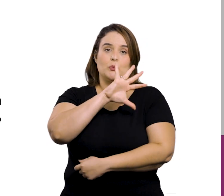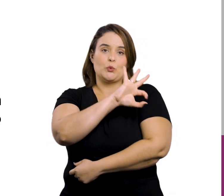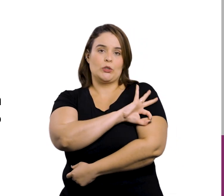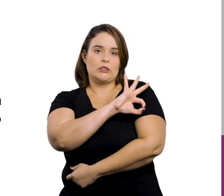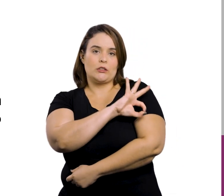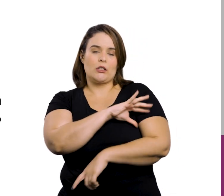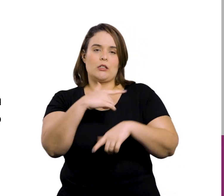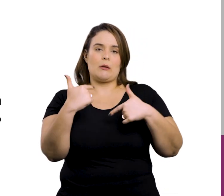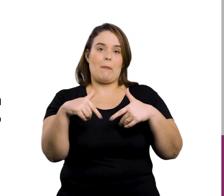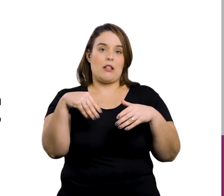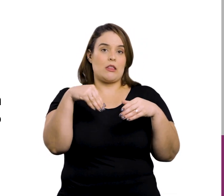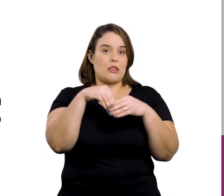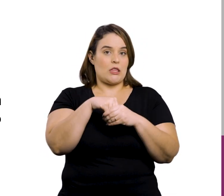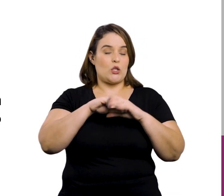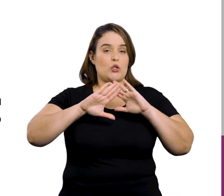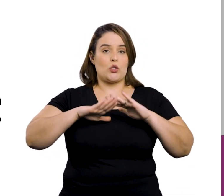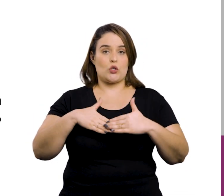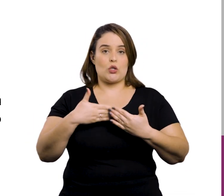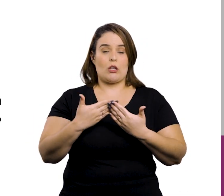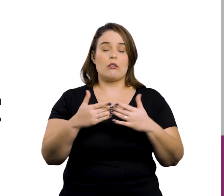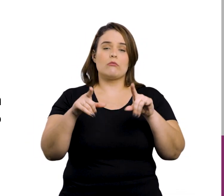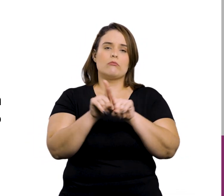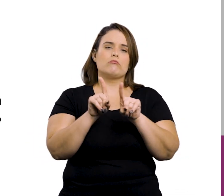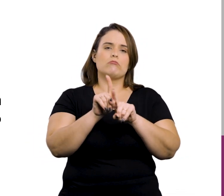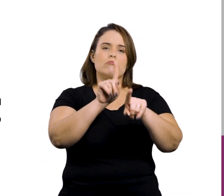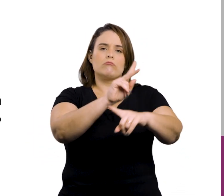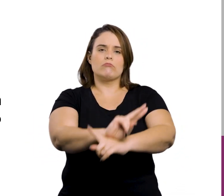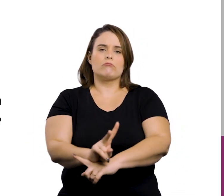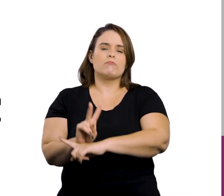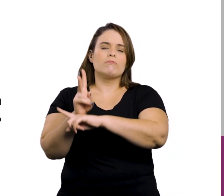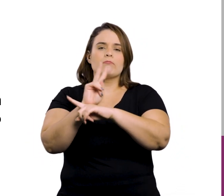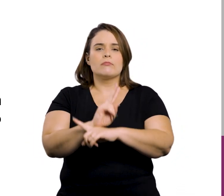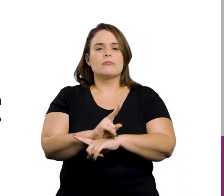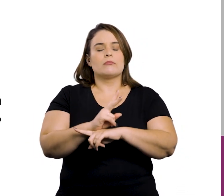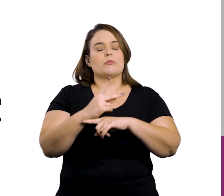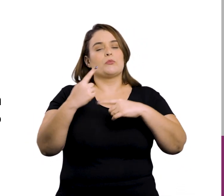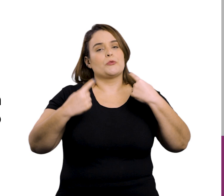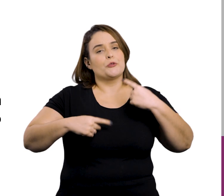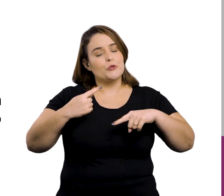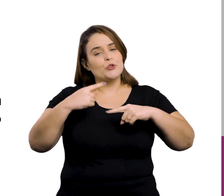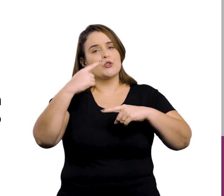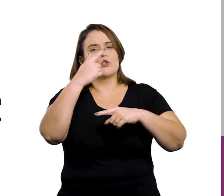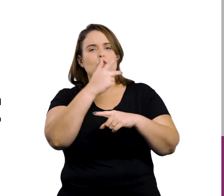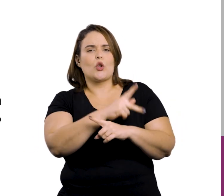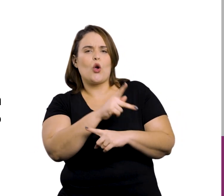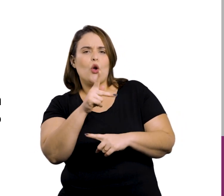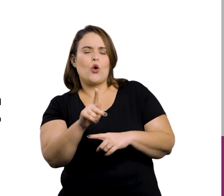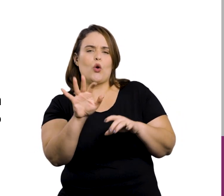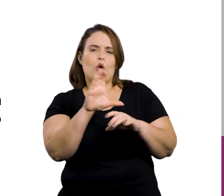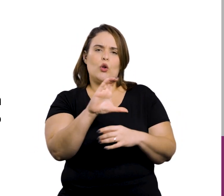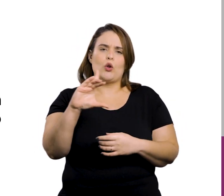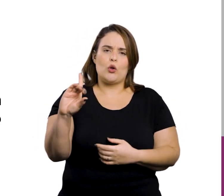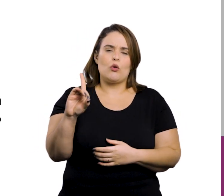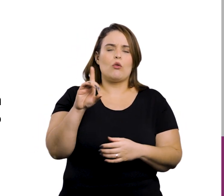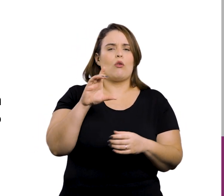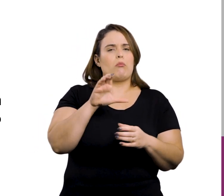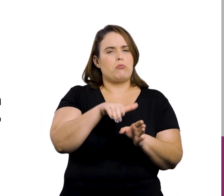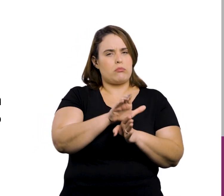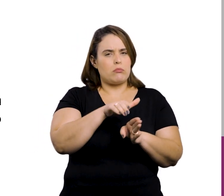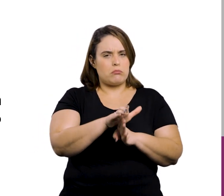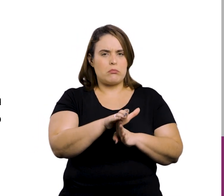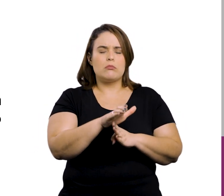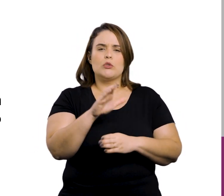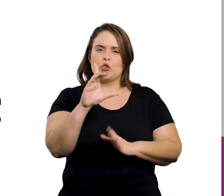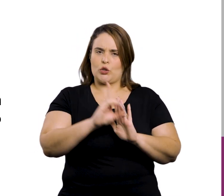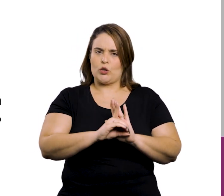policiais atuando dentro das escolas e supervisionando o trabalho de professores, coordenadores, orientadores e